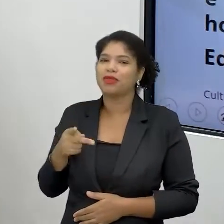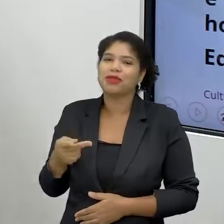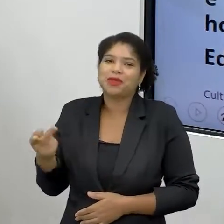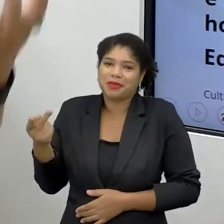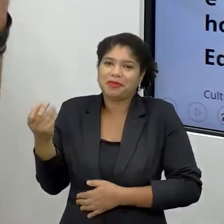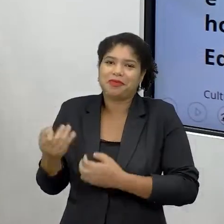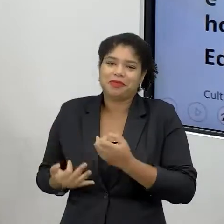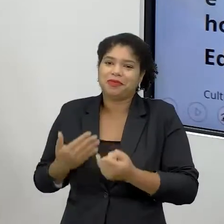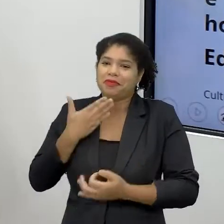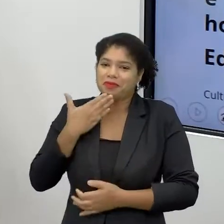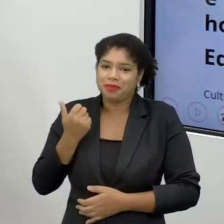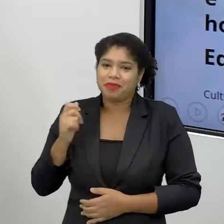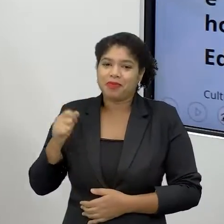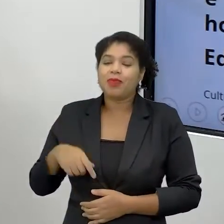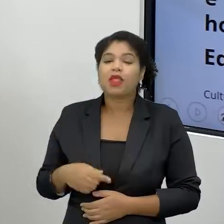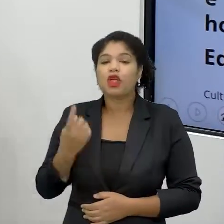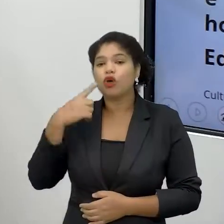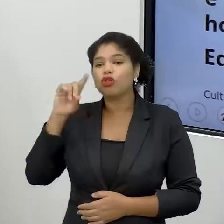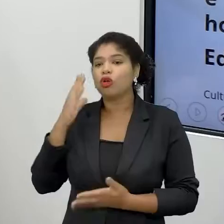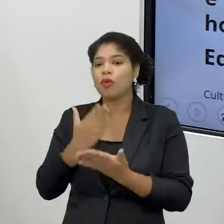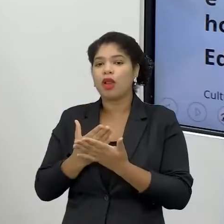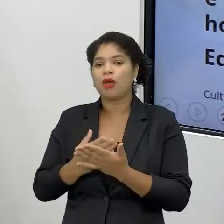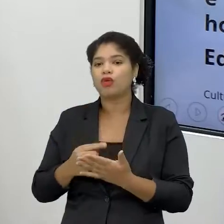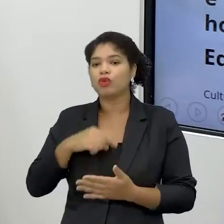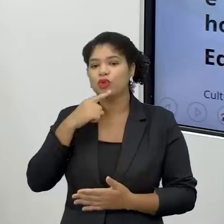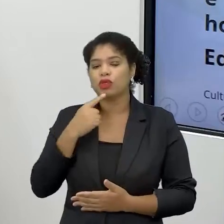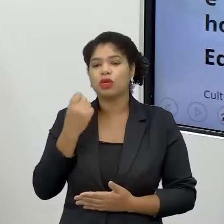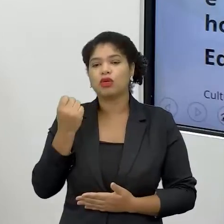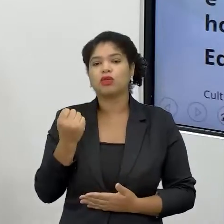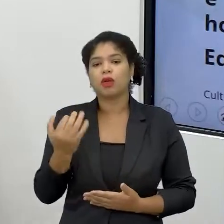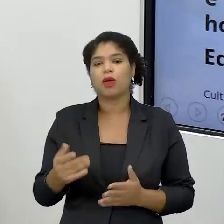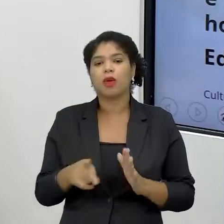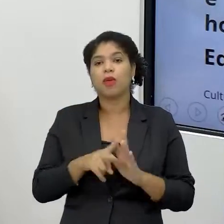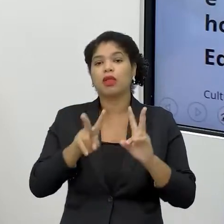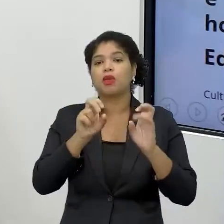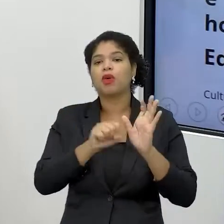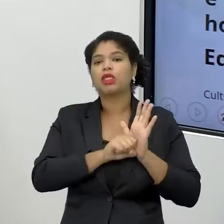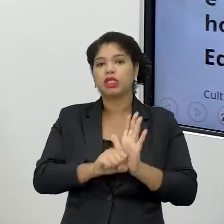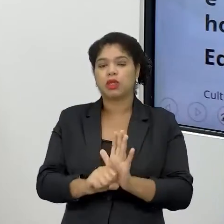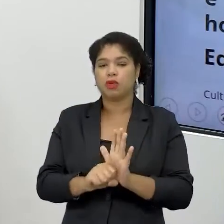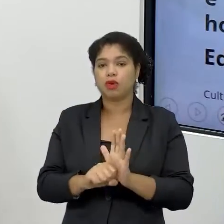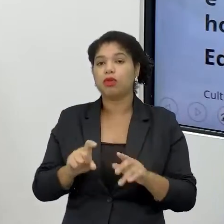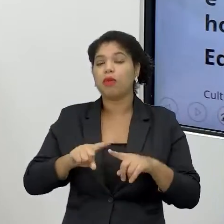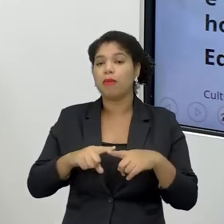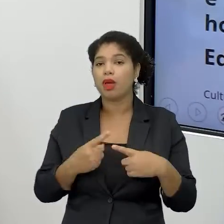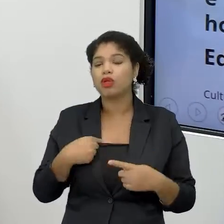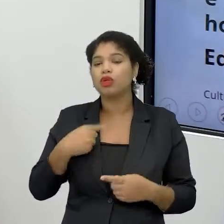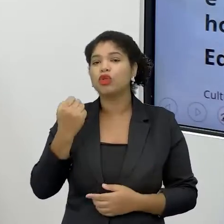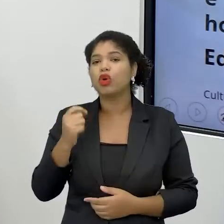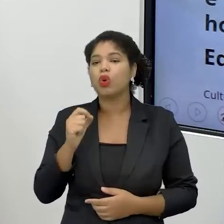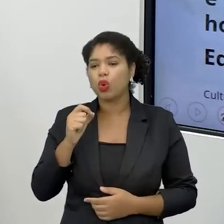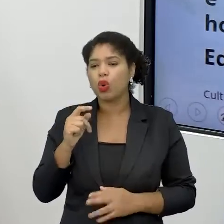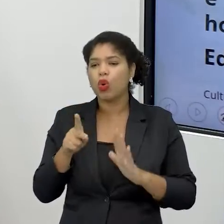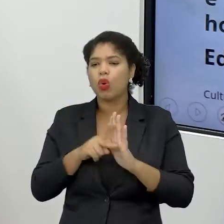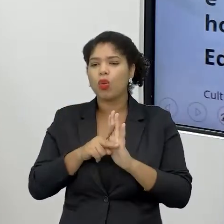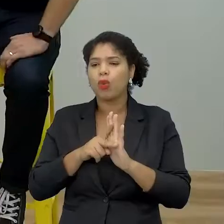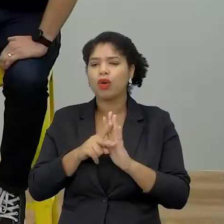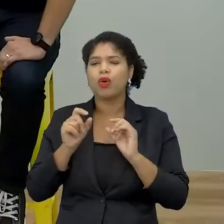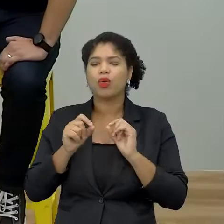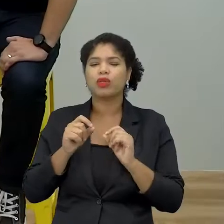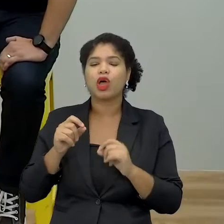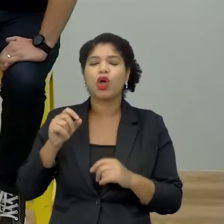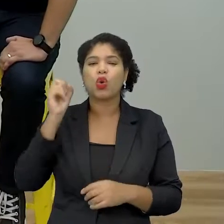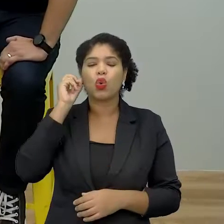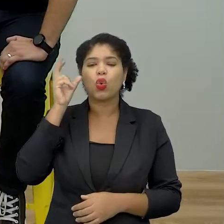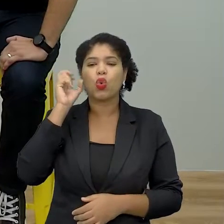pessoa. Eu não consegui trazer o Mauro na última aula que a gente falou sobre símbolos. Certo. Mas a gente estava falando sobre como a